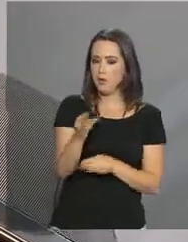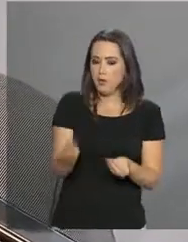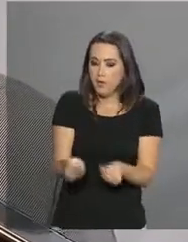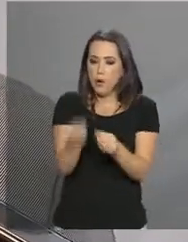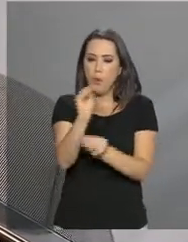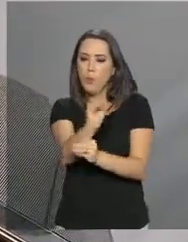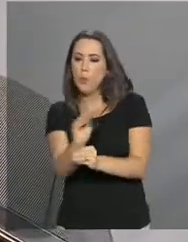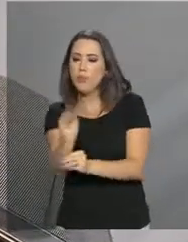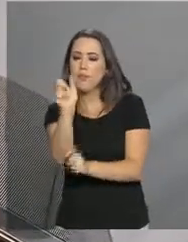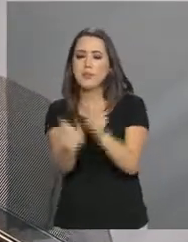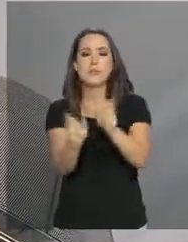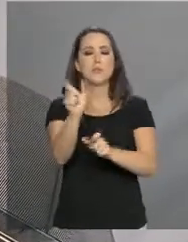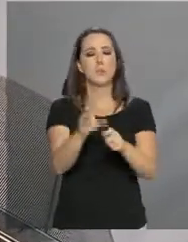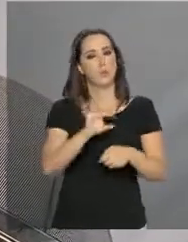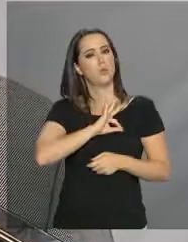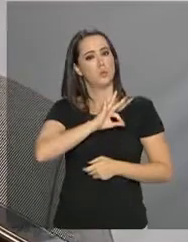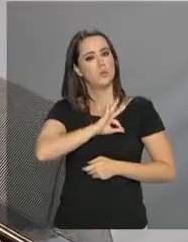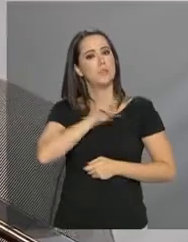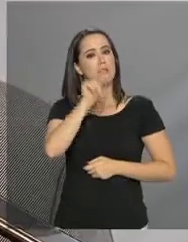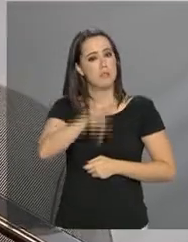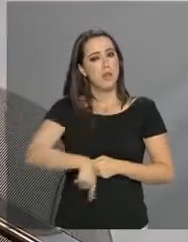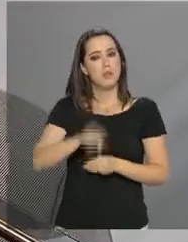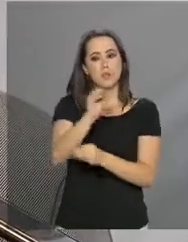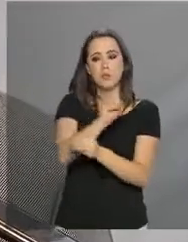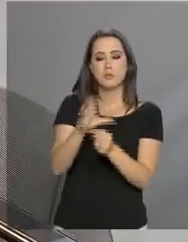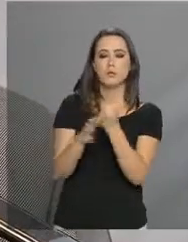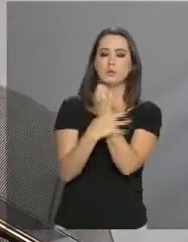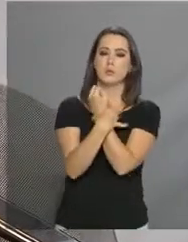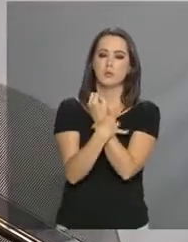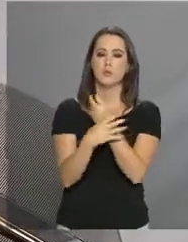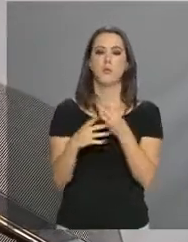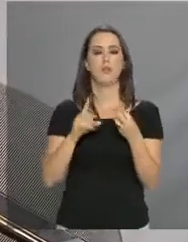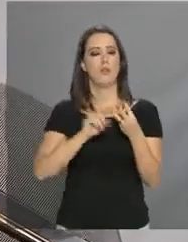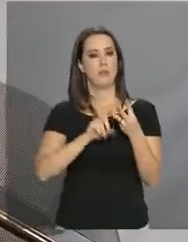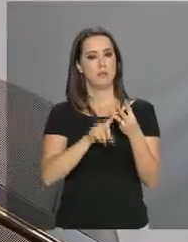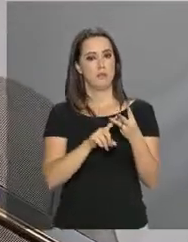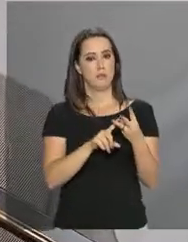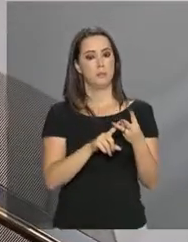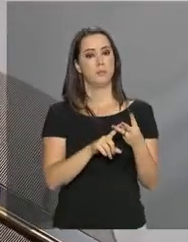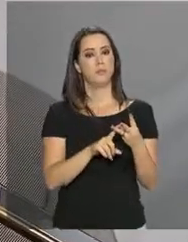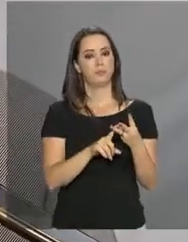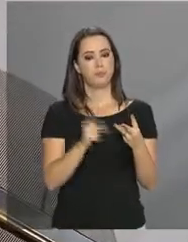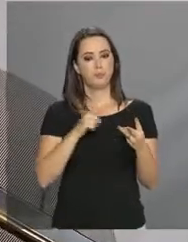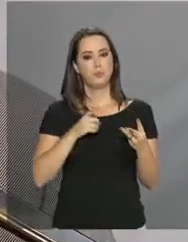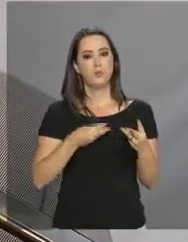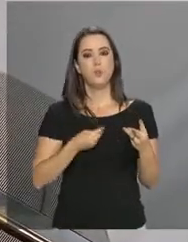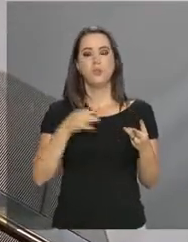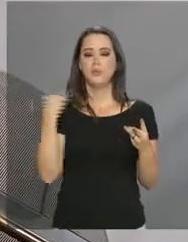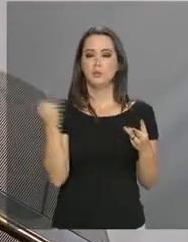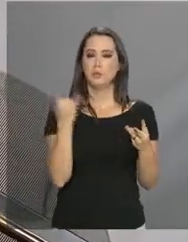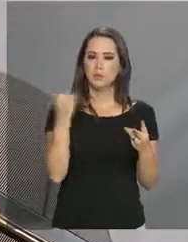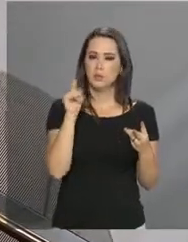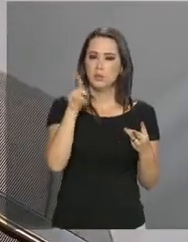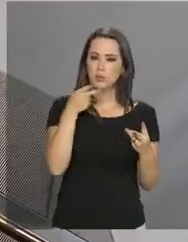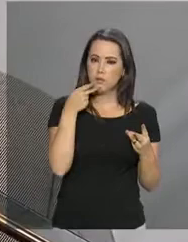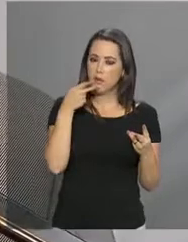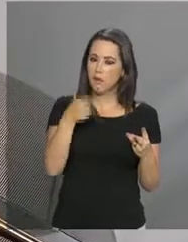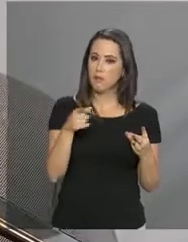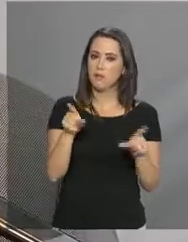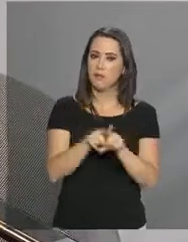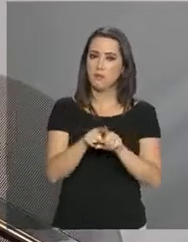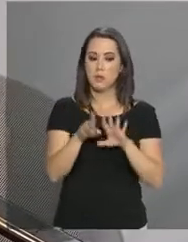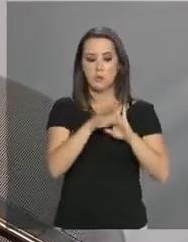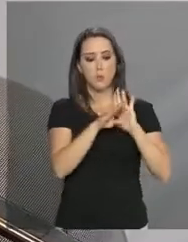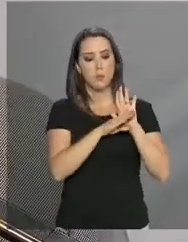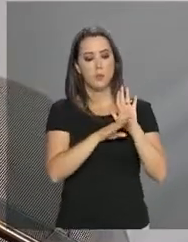esses profissionais que cuidam da segurança que terceiro e último lugar eu vou destacar os programas voltados